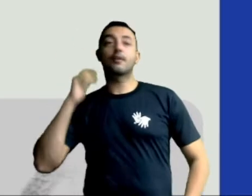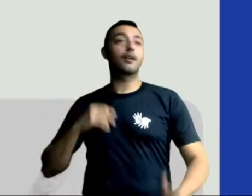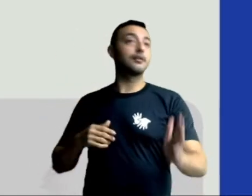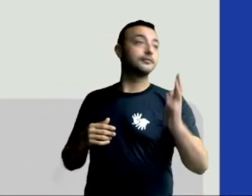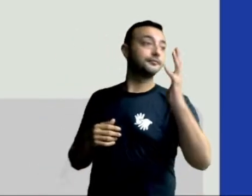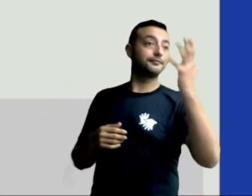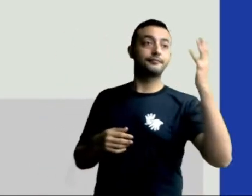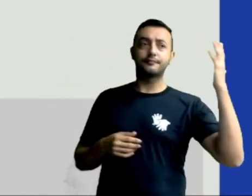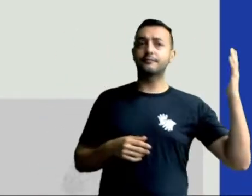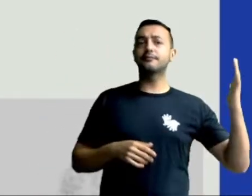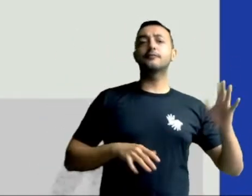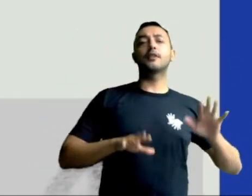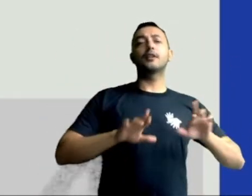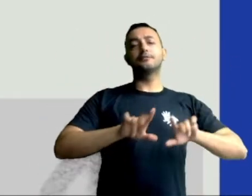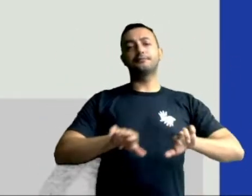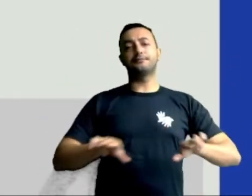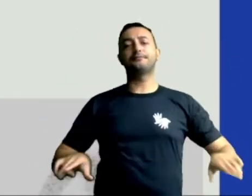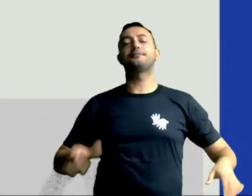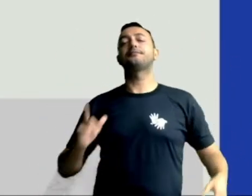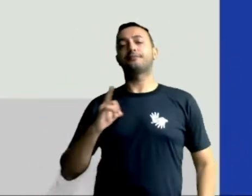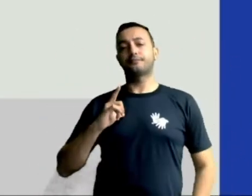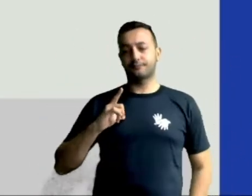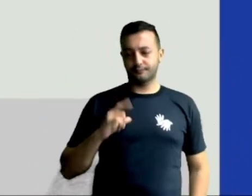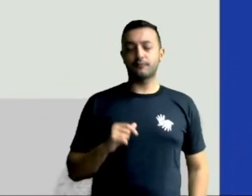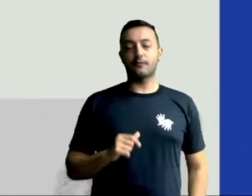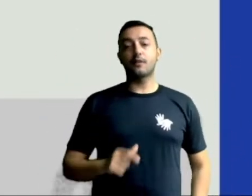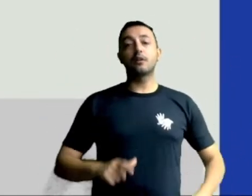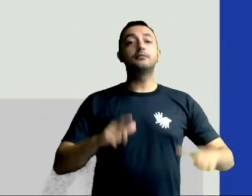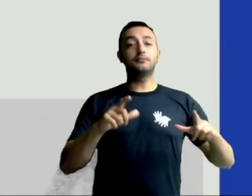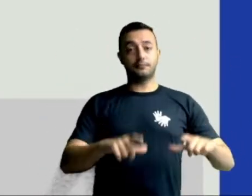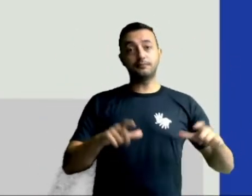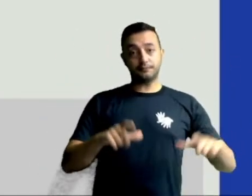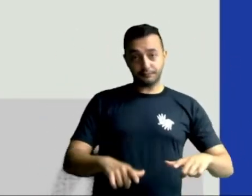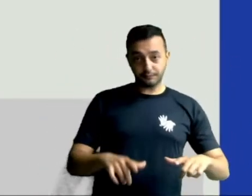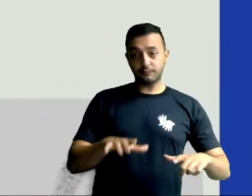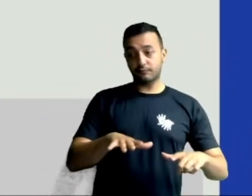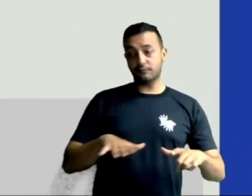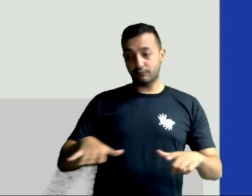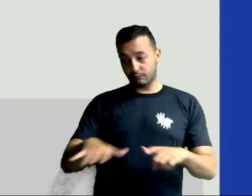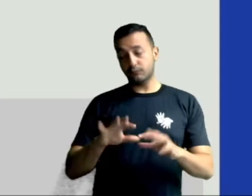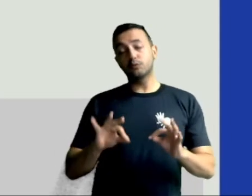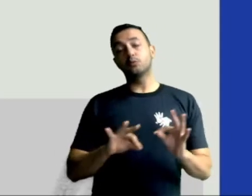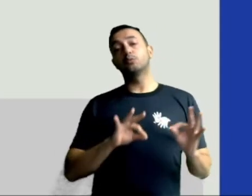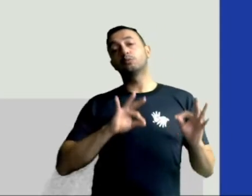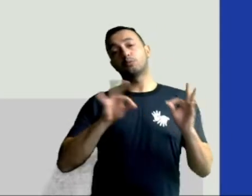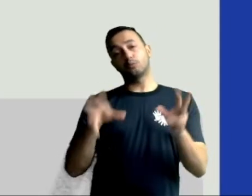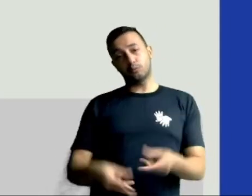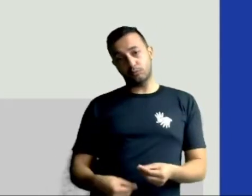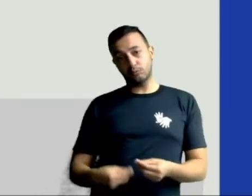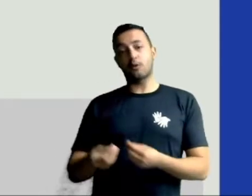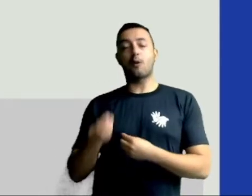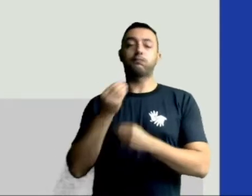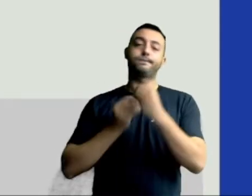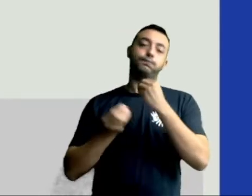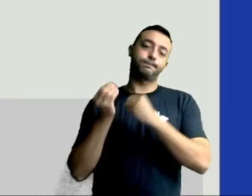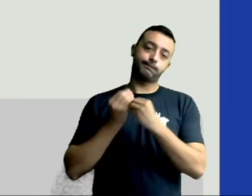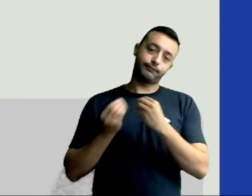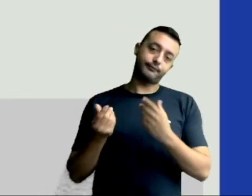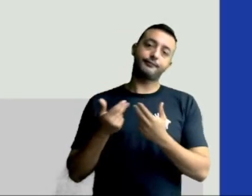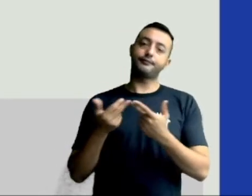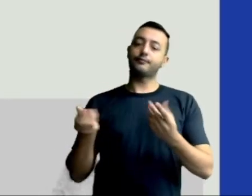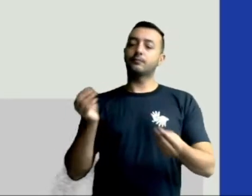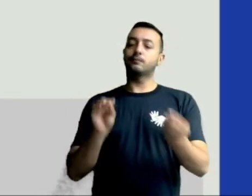diversas maneiras. Vamos lá. Em um ambiente, todos os elementos que o integram ali, né, os